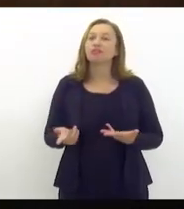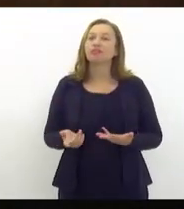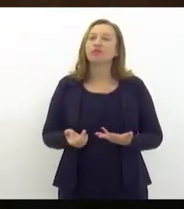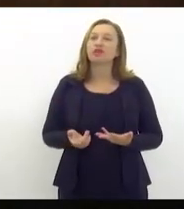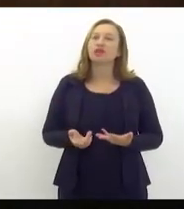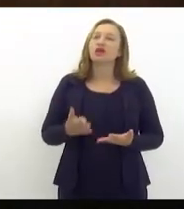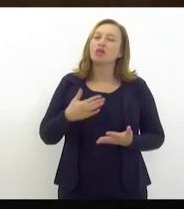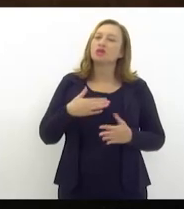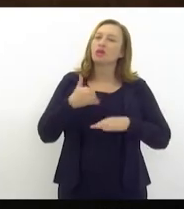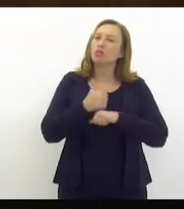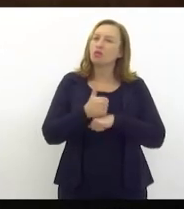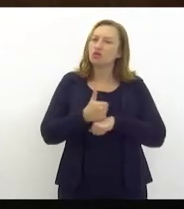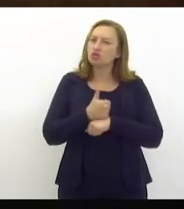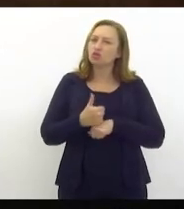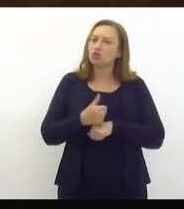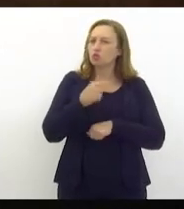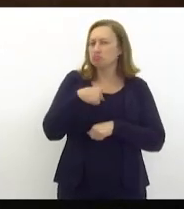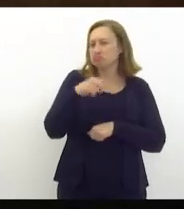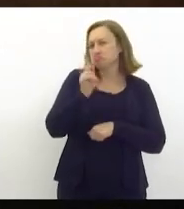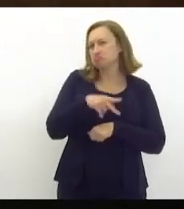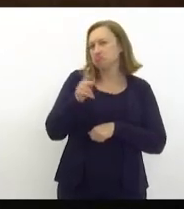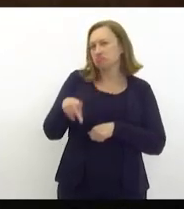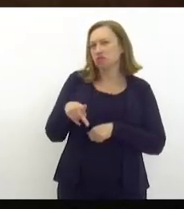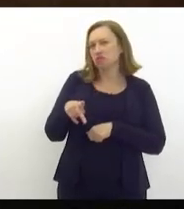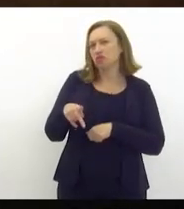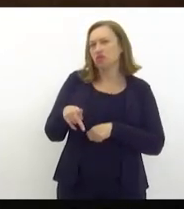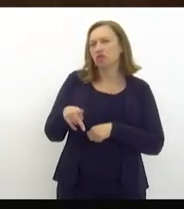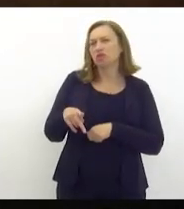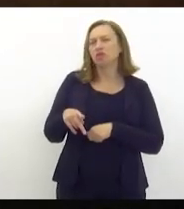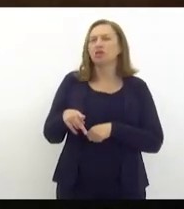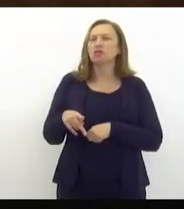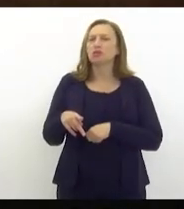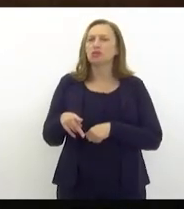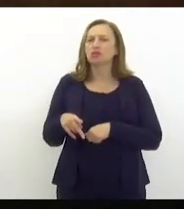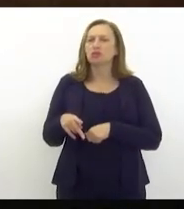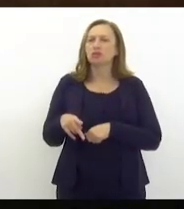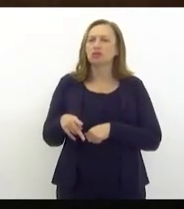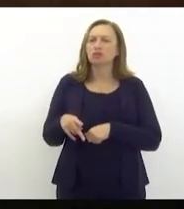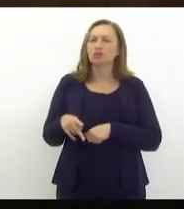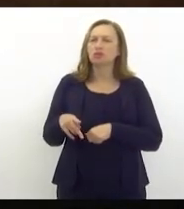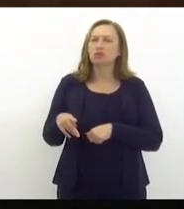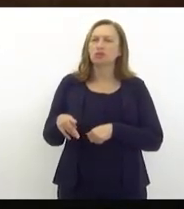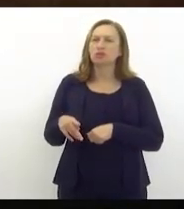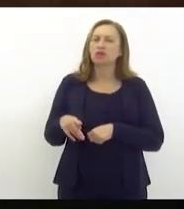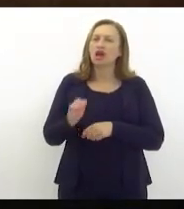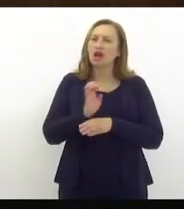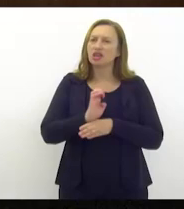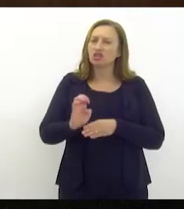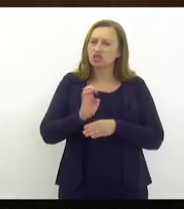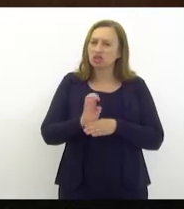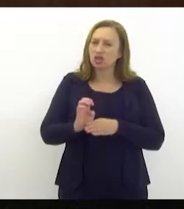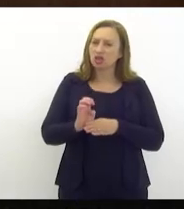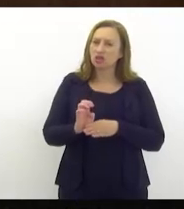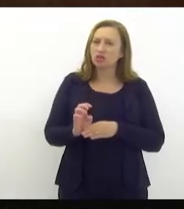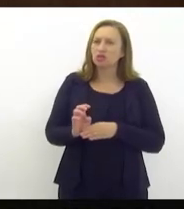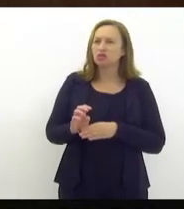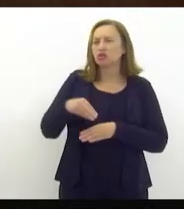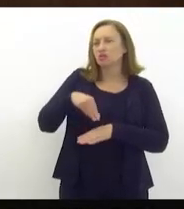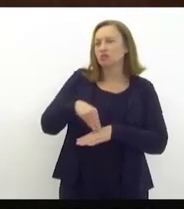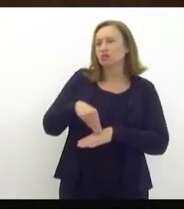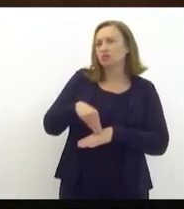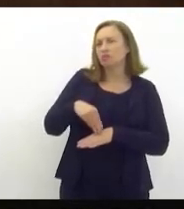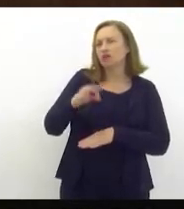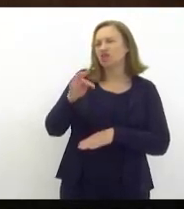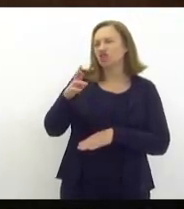minha profissão, eu fui professor de docência supervisionada, diretamente ligado a estágio, no magistério não existe o